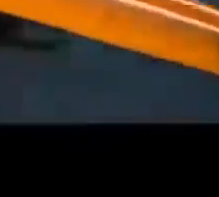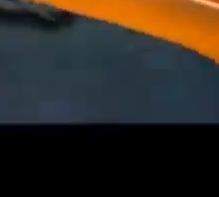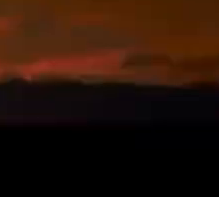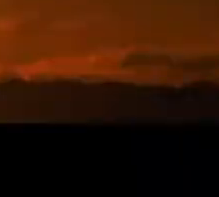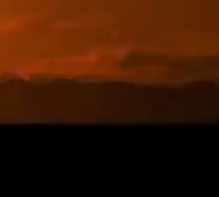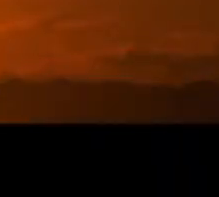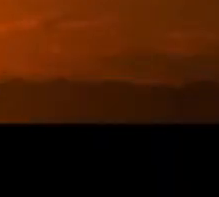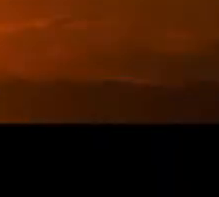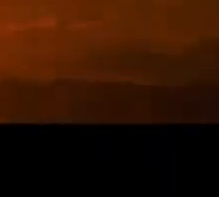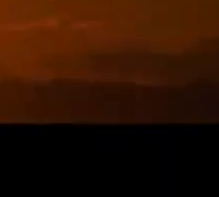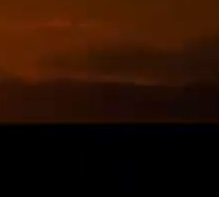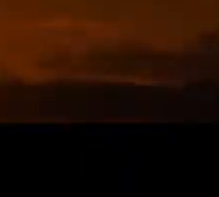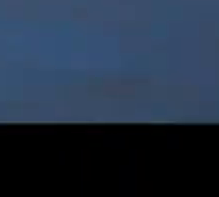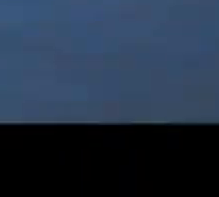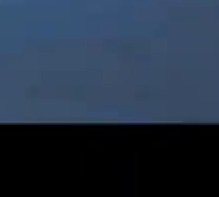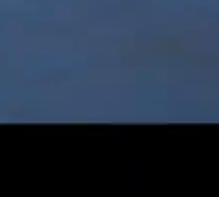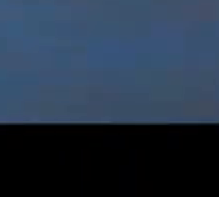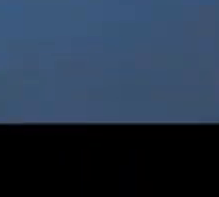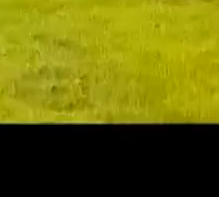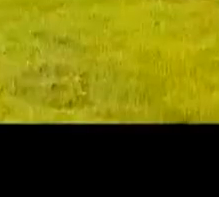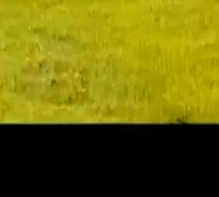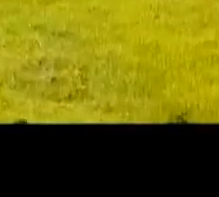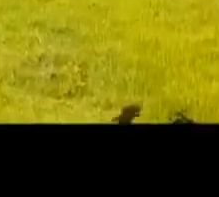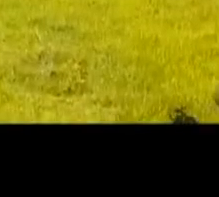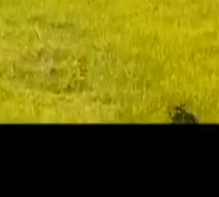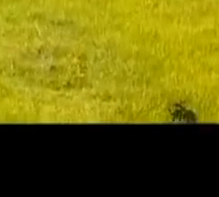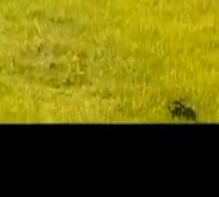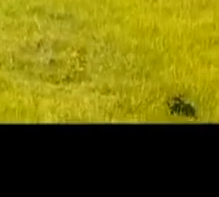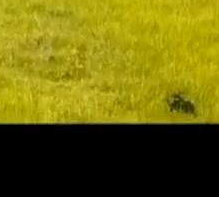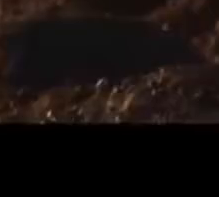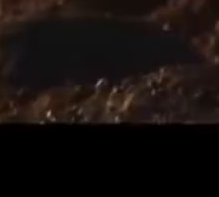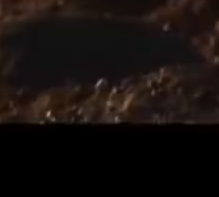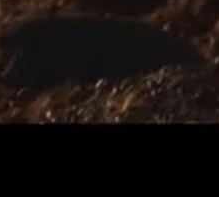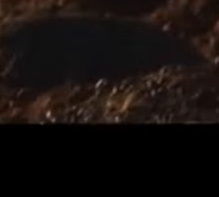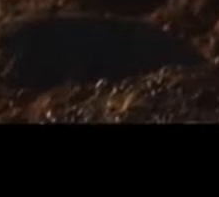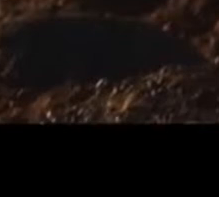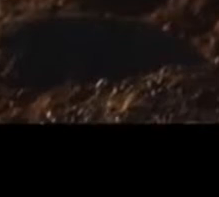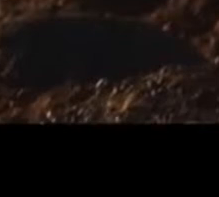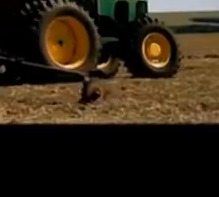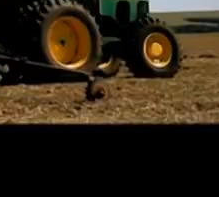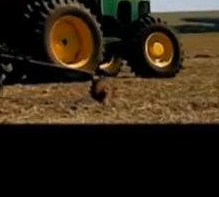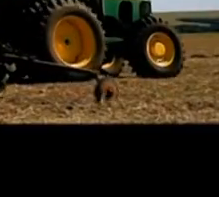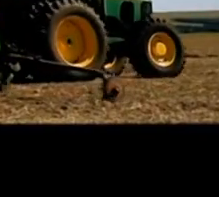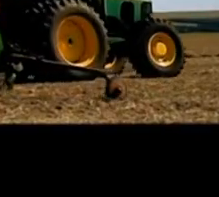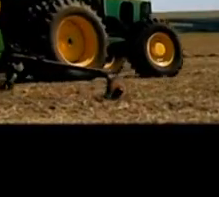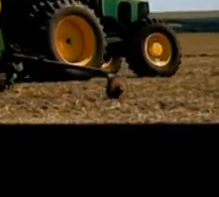e o tesouro, sobre ti, bela terra